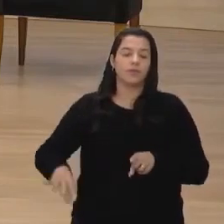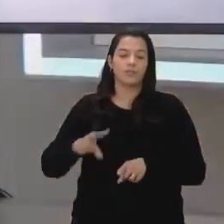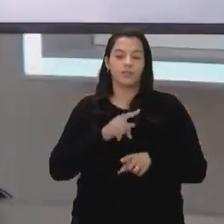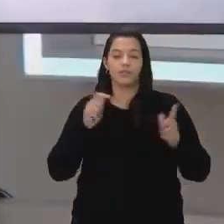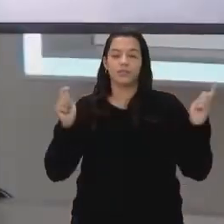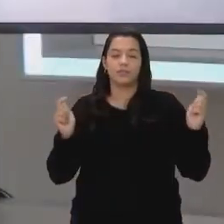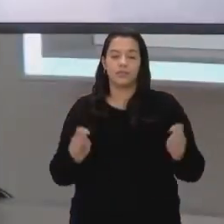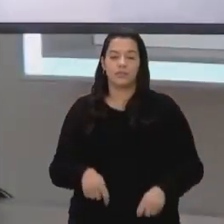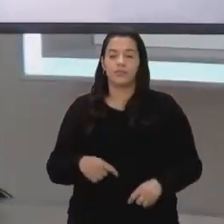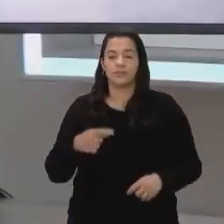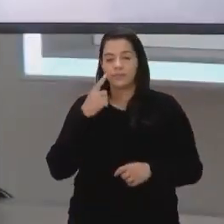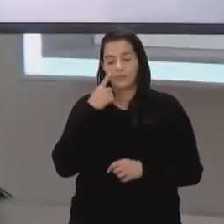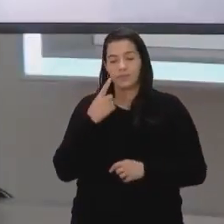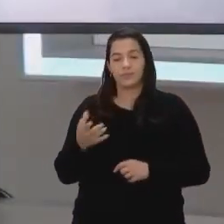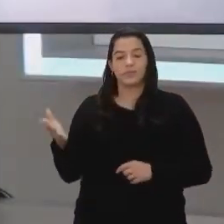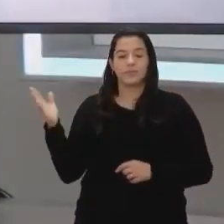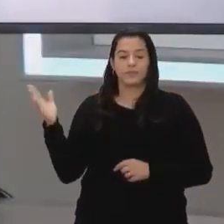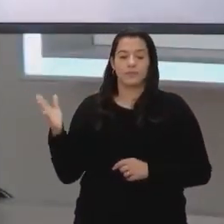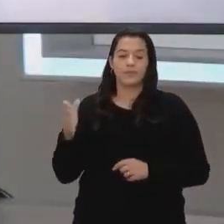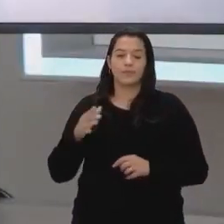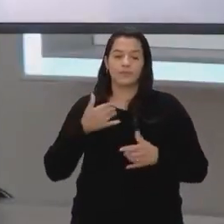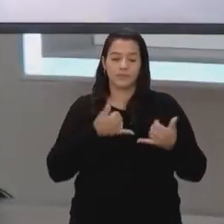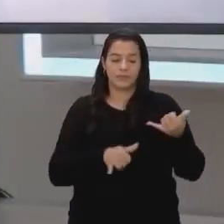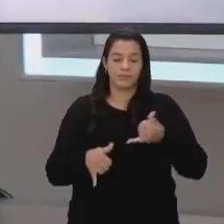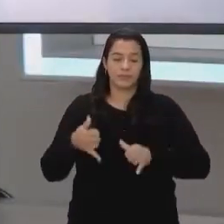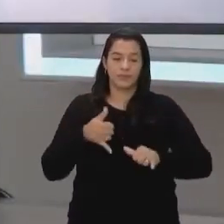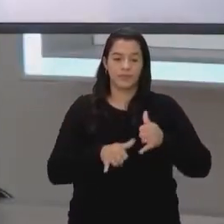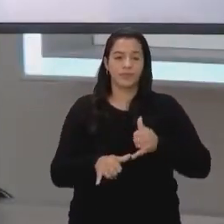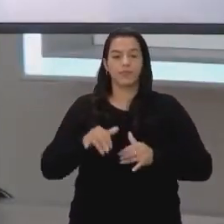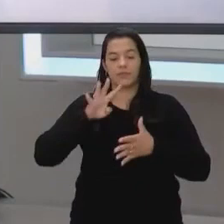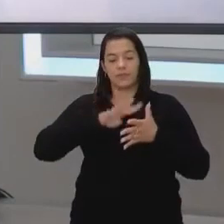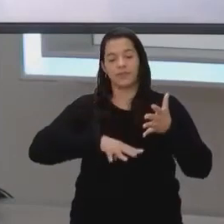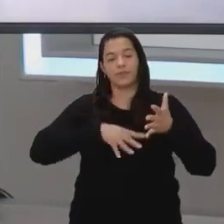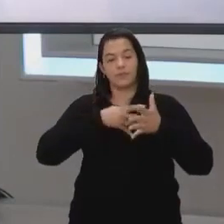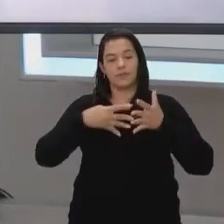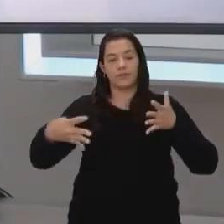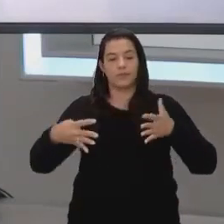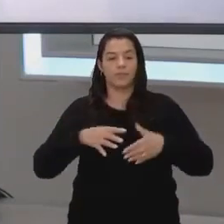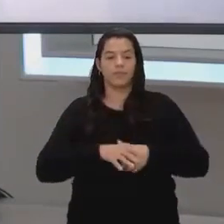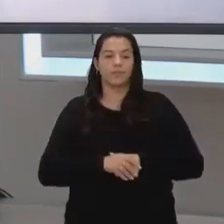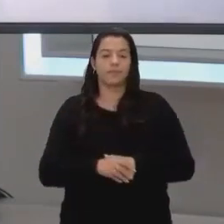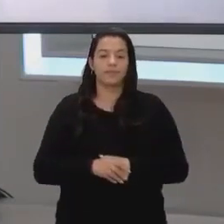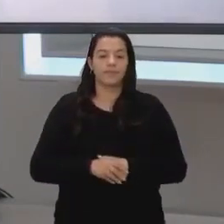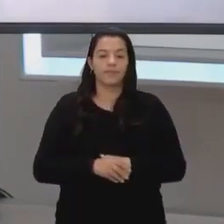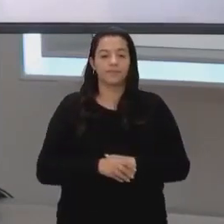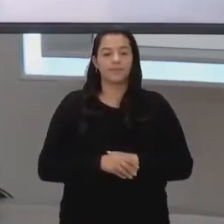a grande parte dos elementos químicos que estão na tabela periódica.